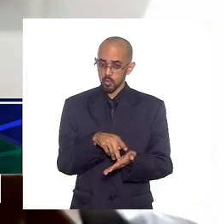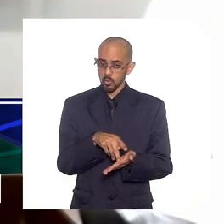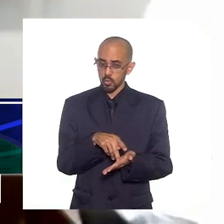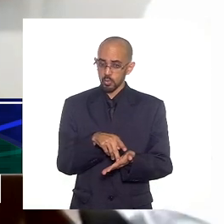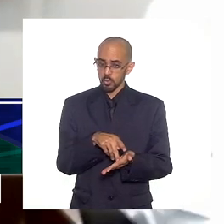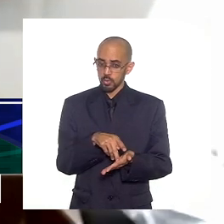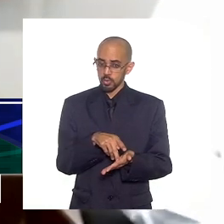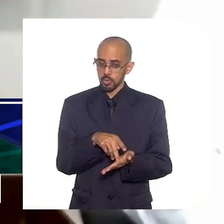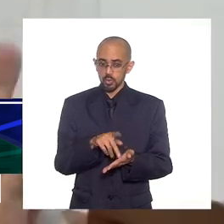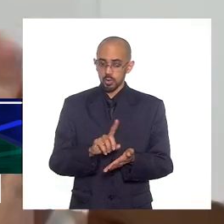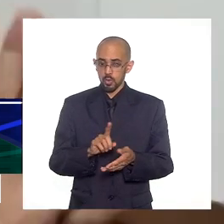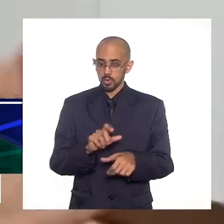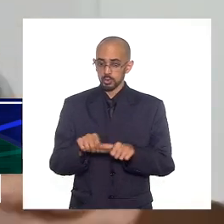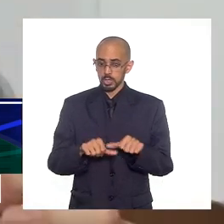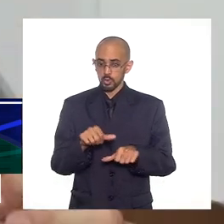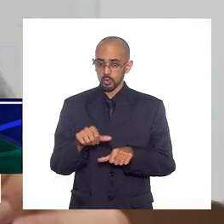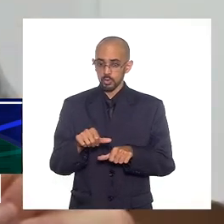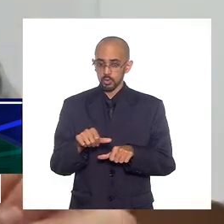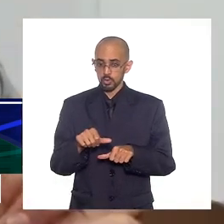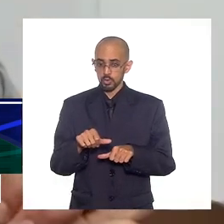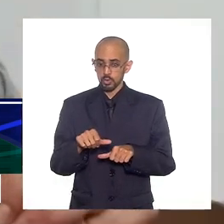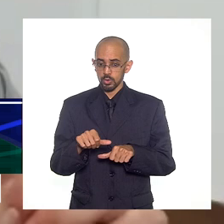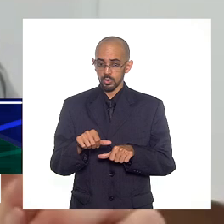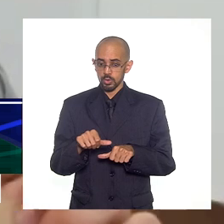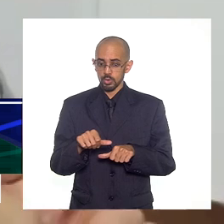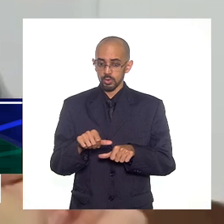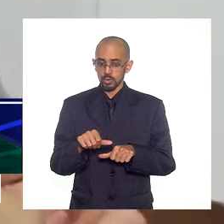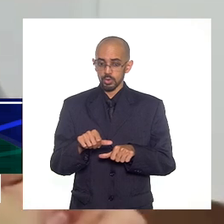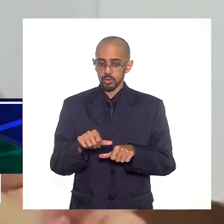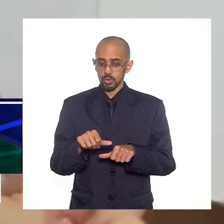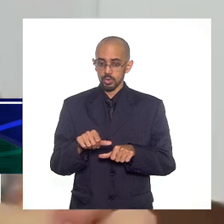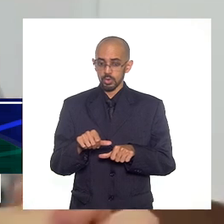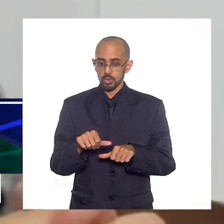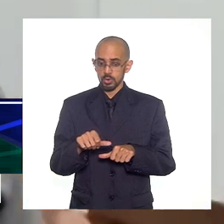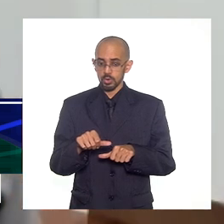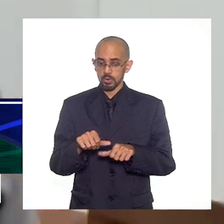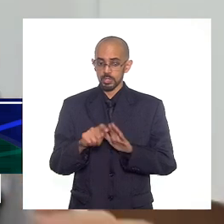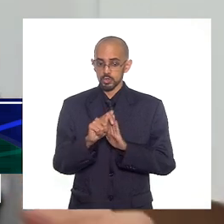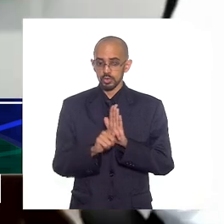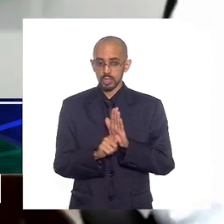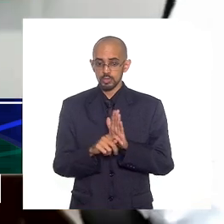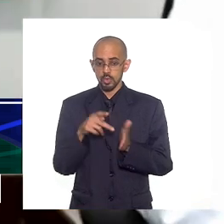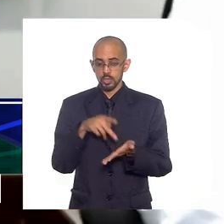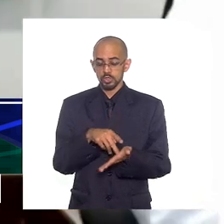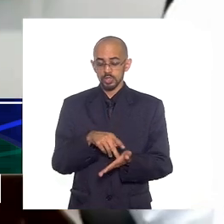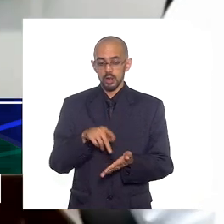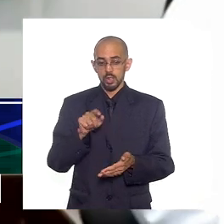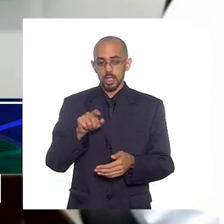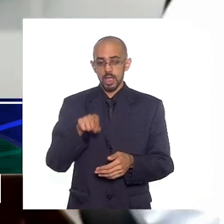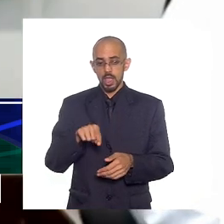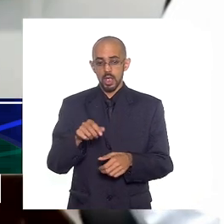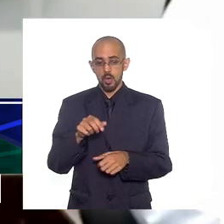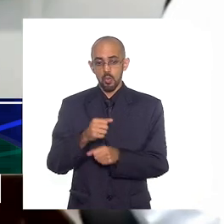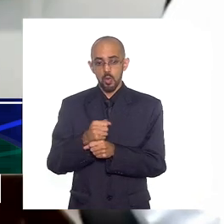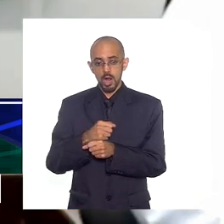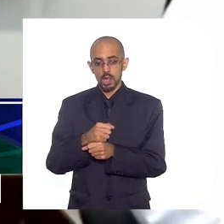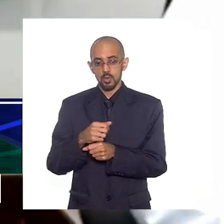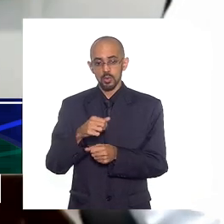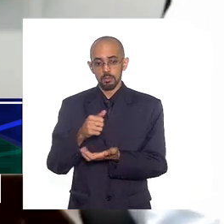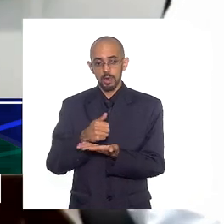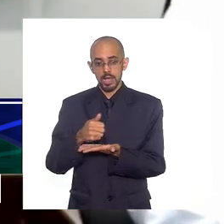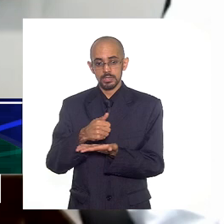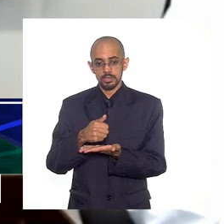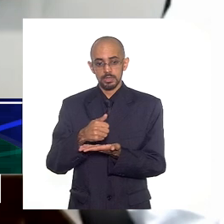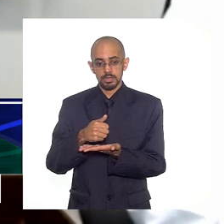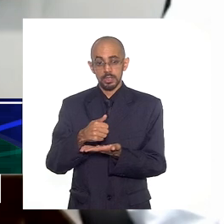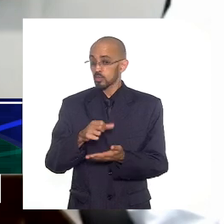Se não houver... O texto original era o ano base da aprovação do projeto, presidente. Se não houver alteração na receita, não vai